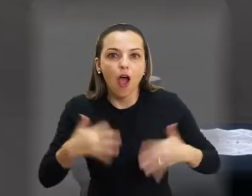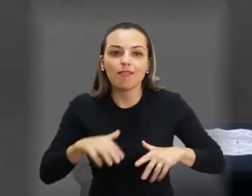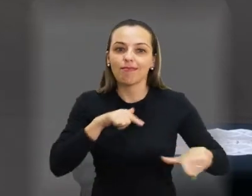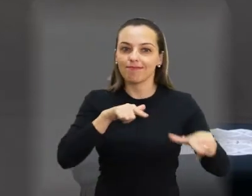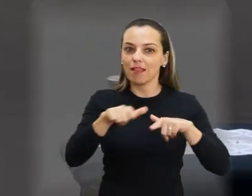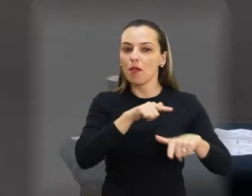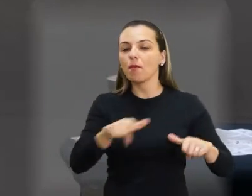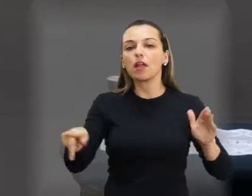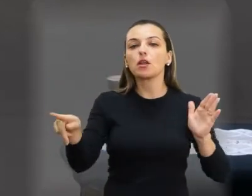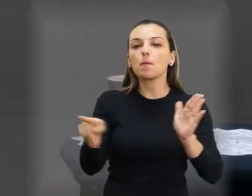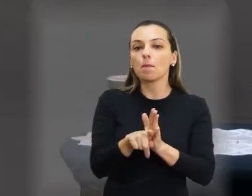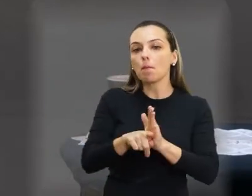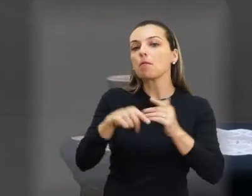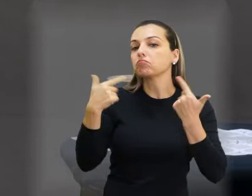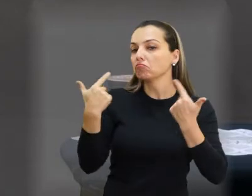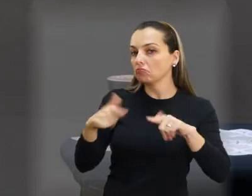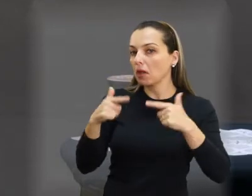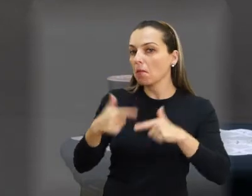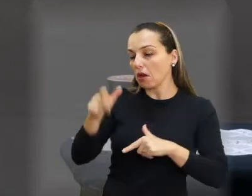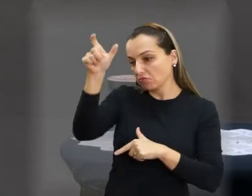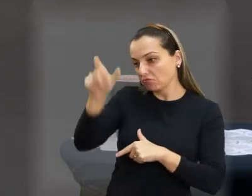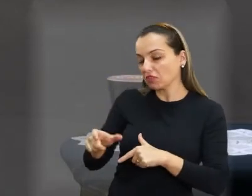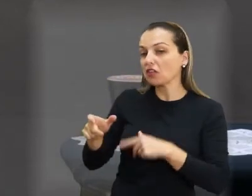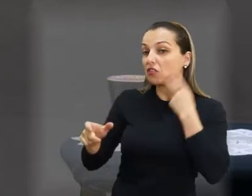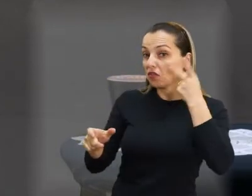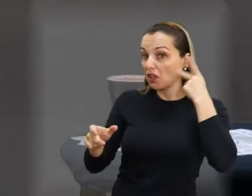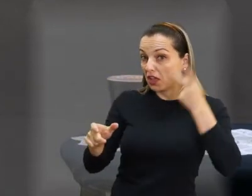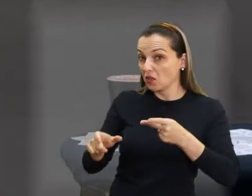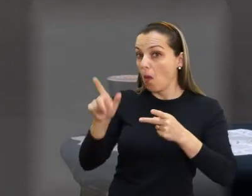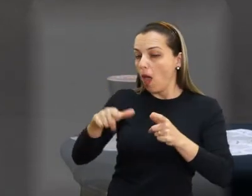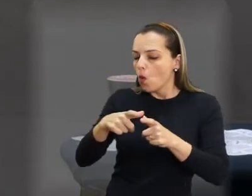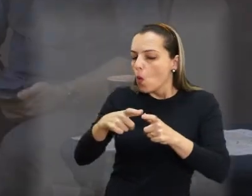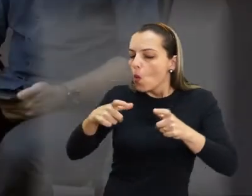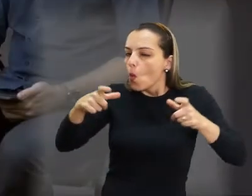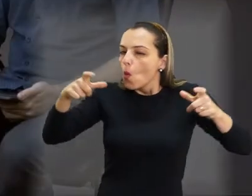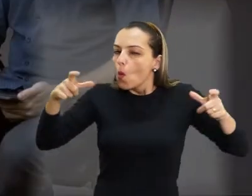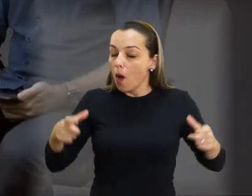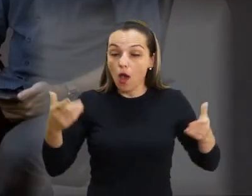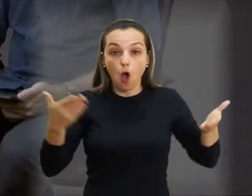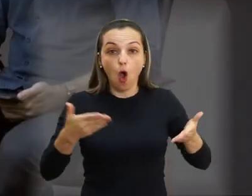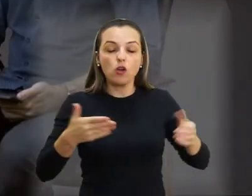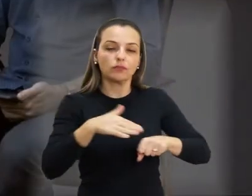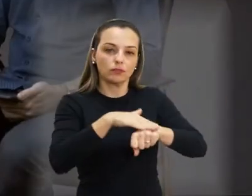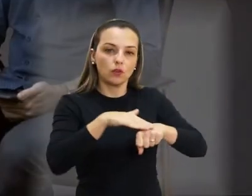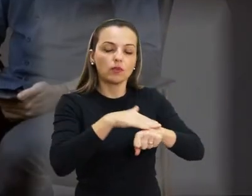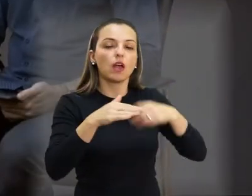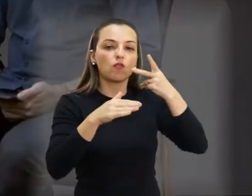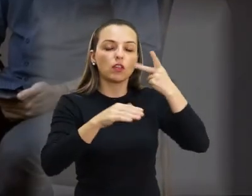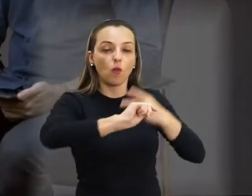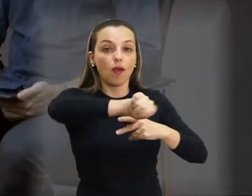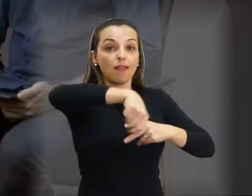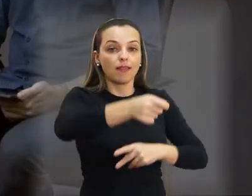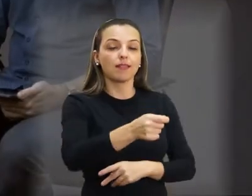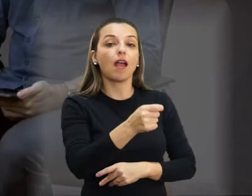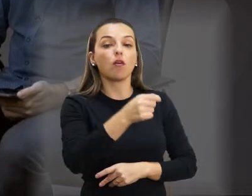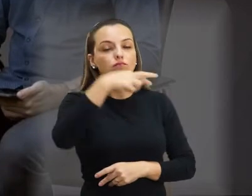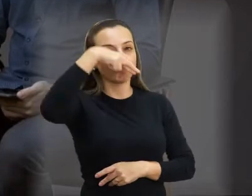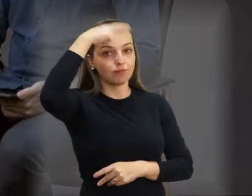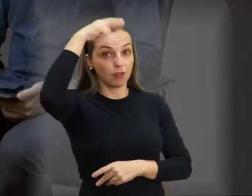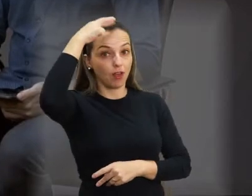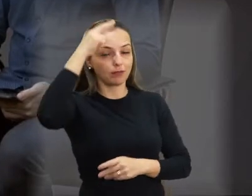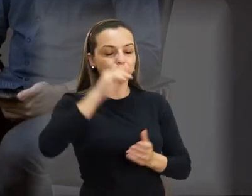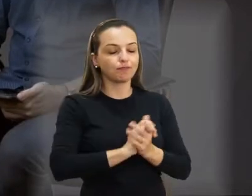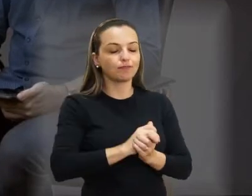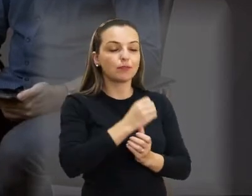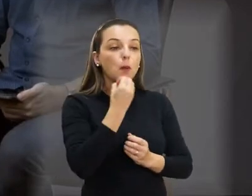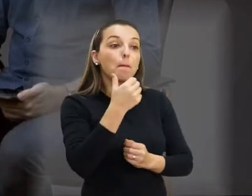muito mais ampla do que você imagina. A nossa conversa hoje é com o vereador Rafael De Angeli. Tudo bem, vereador? Tudo bem, Chico, e você? Tudo